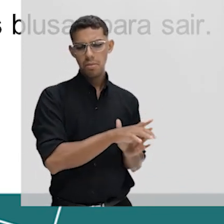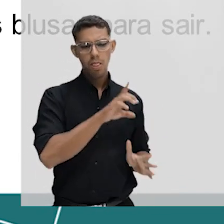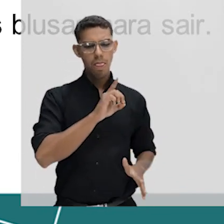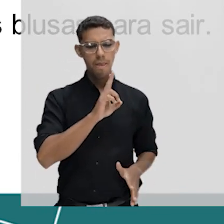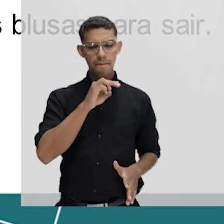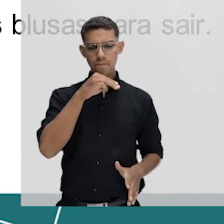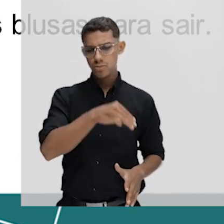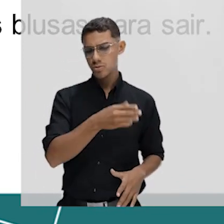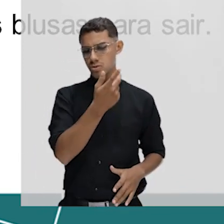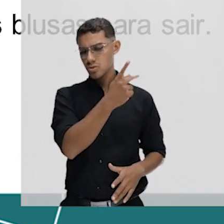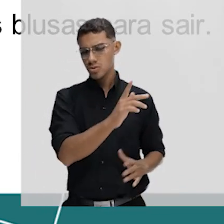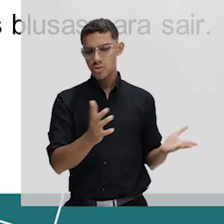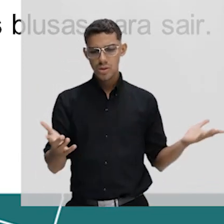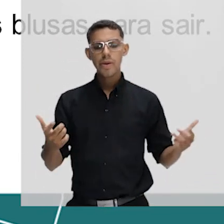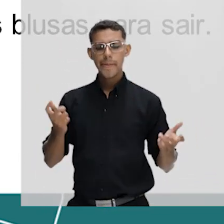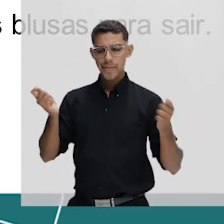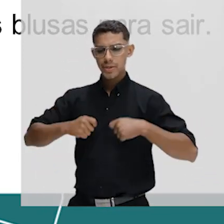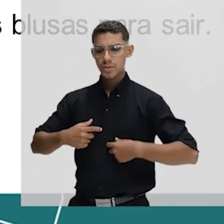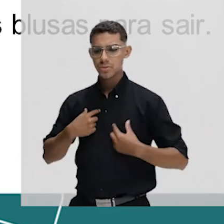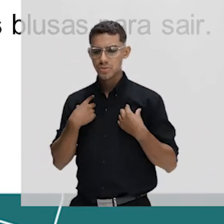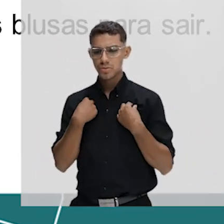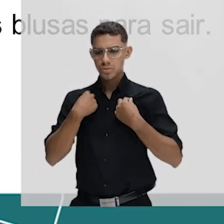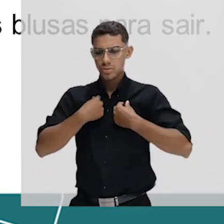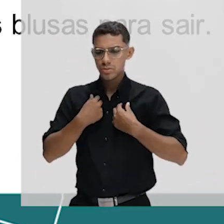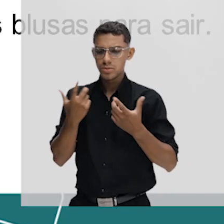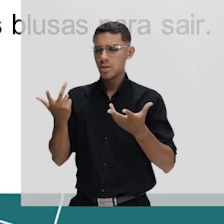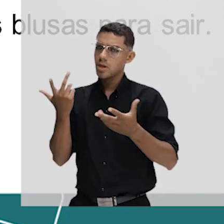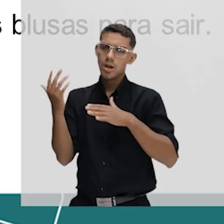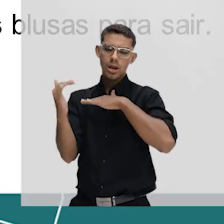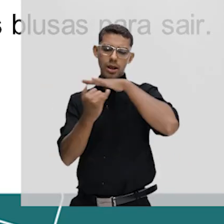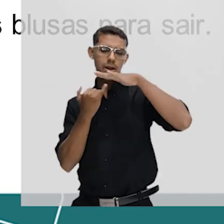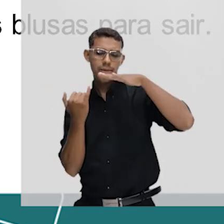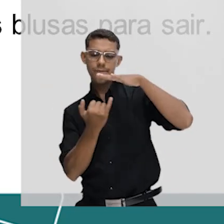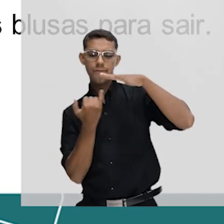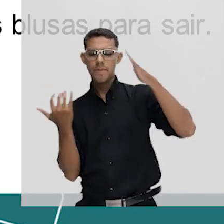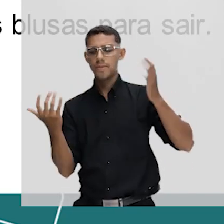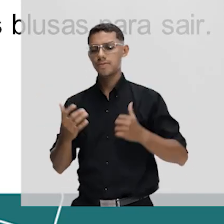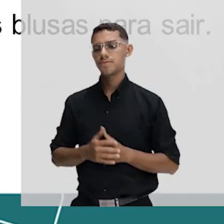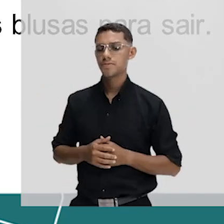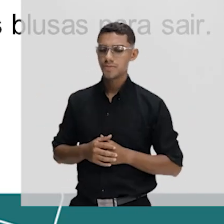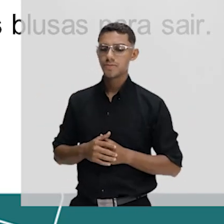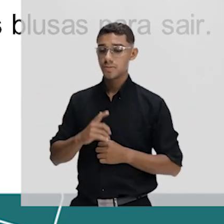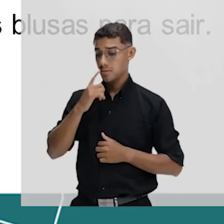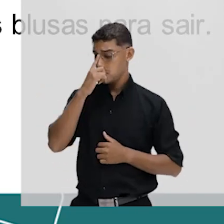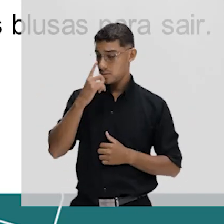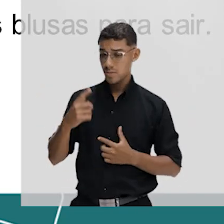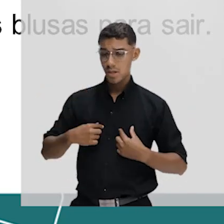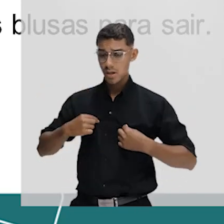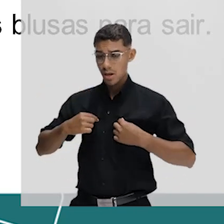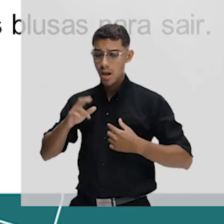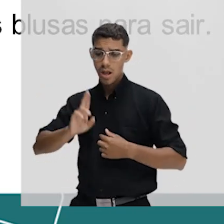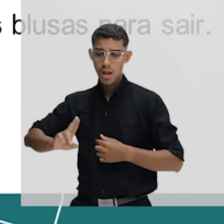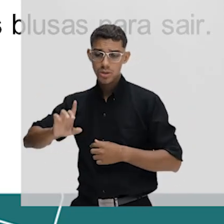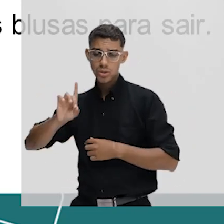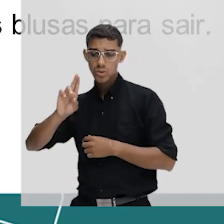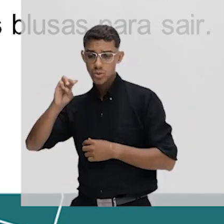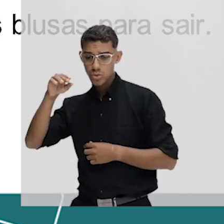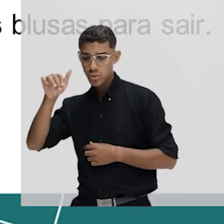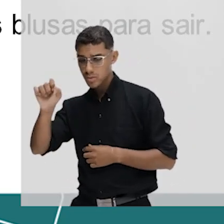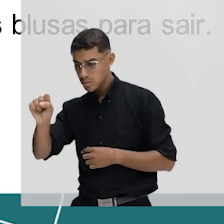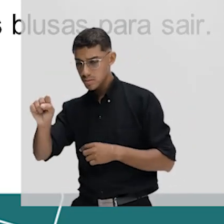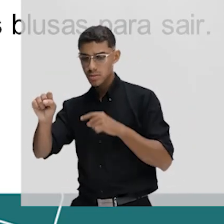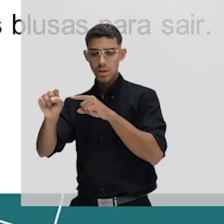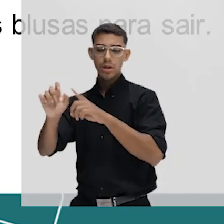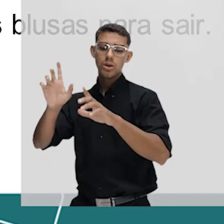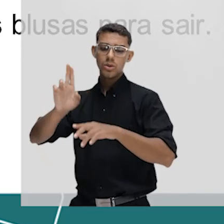mais parecendo assim quando nós estamos nos comunicando de uma maneira mais informal, né? Então, o uso dos artigos junto com